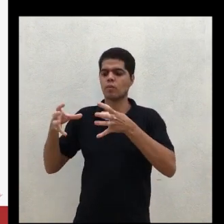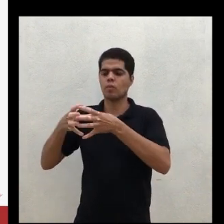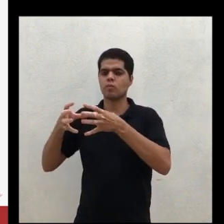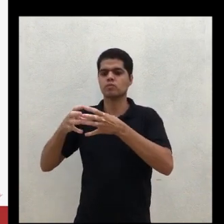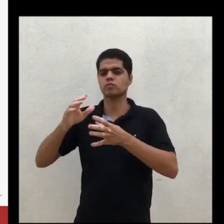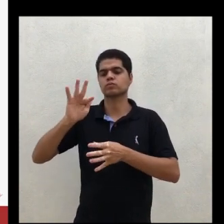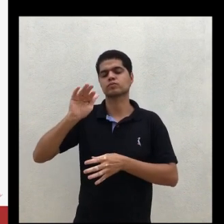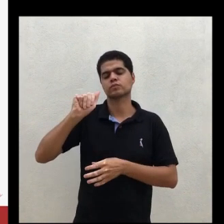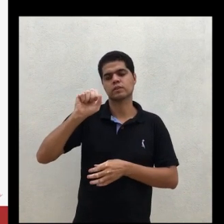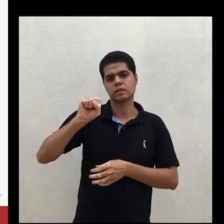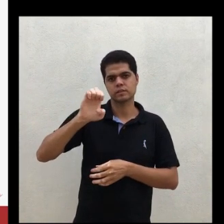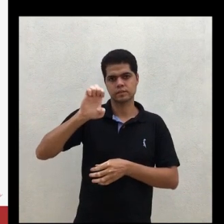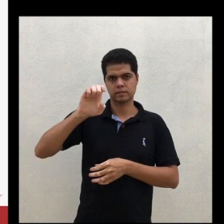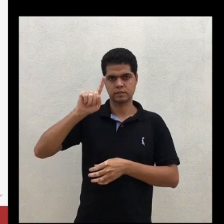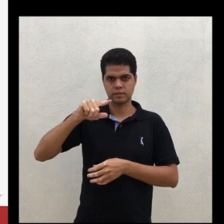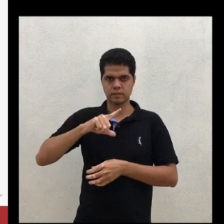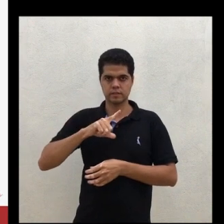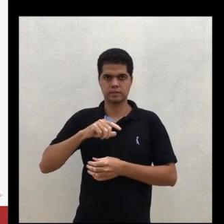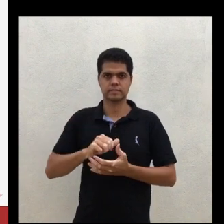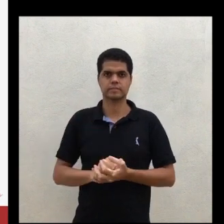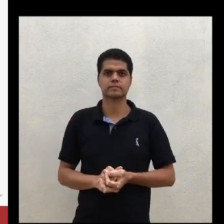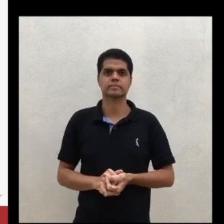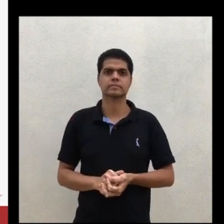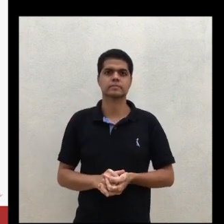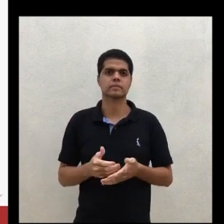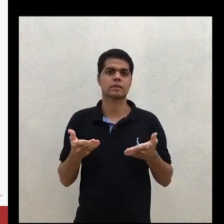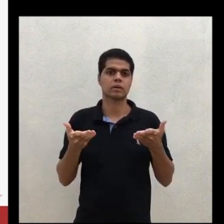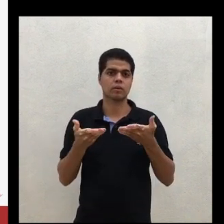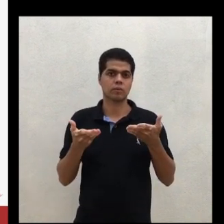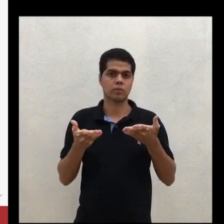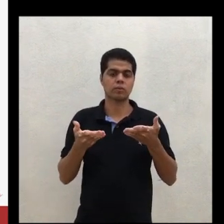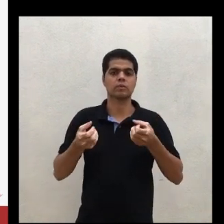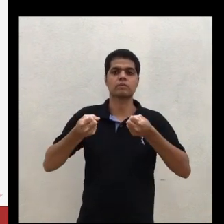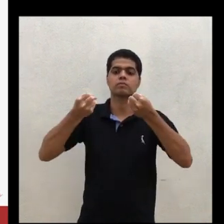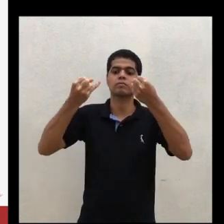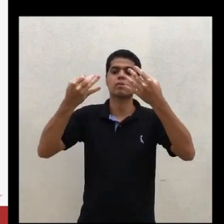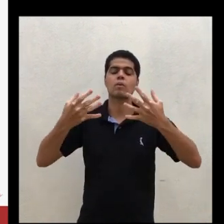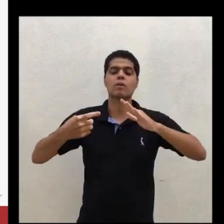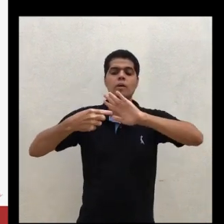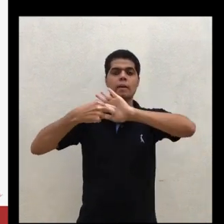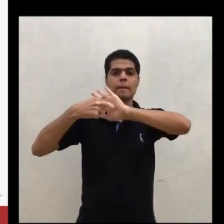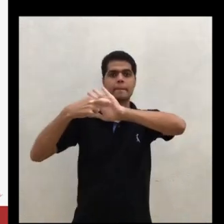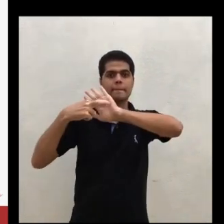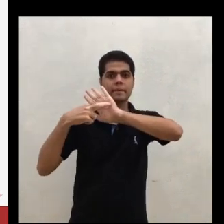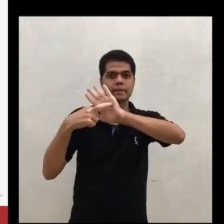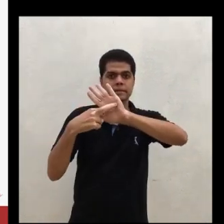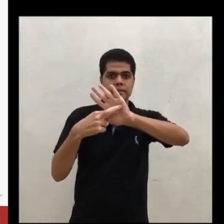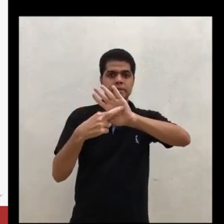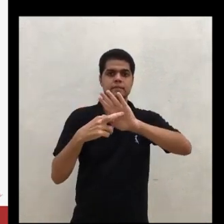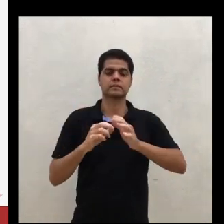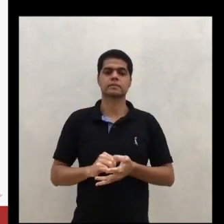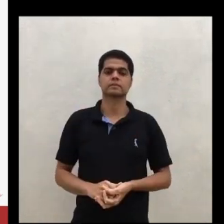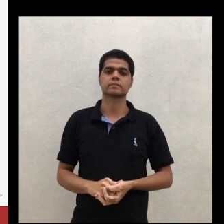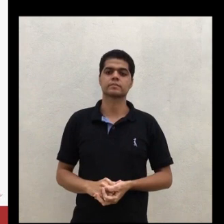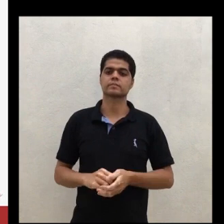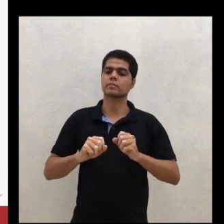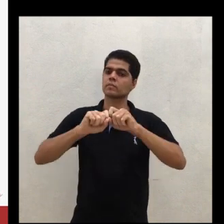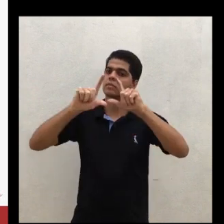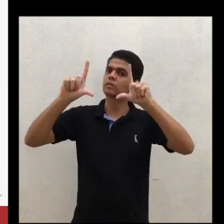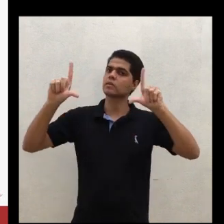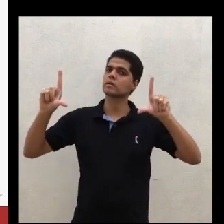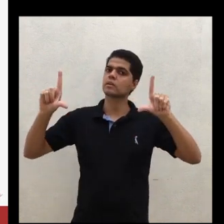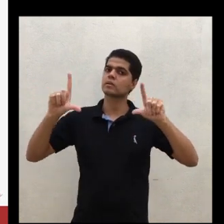as minhas variáveis. Opa, voltei. Aqui. Vou representar as variáveis na forma de um conjunto fuzzy. Isso aqui é